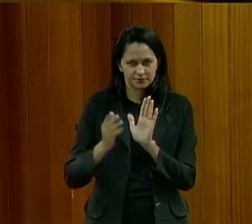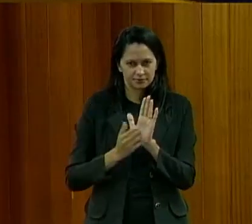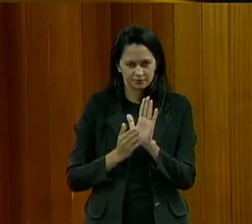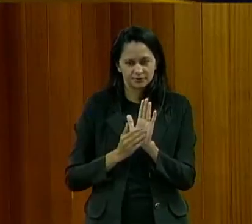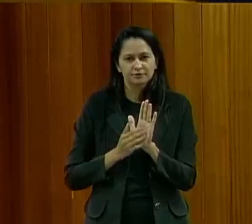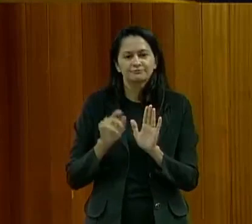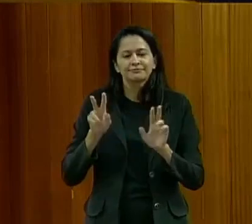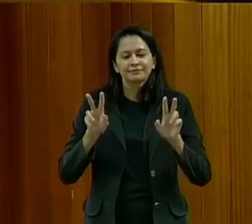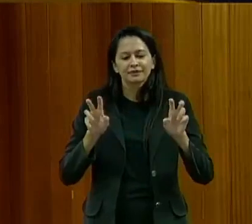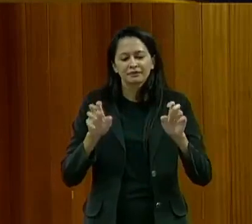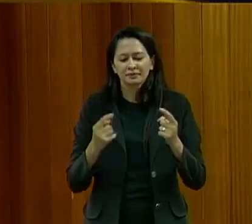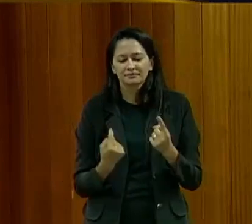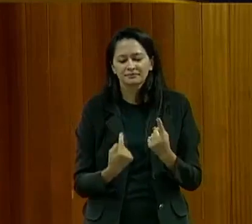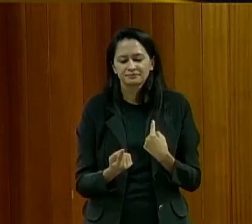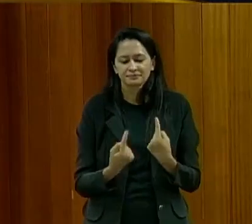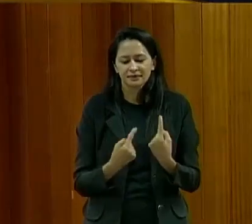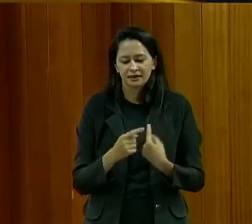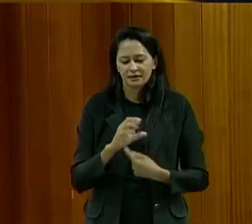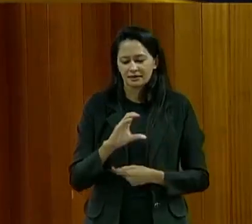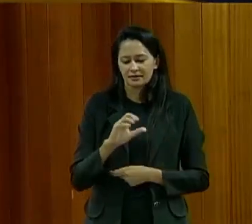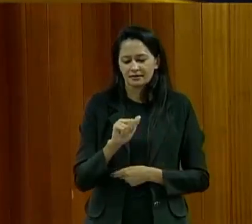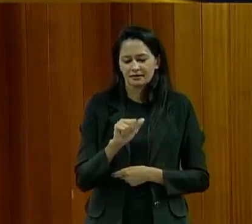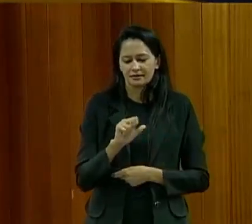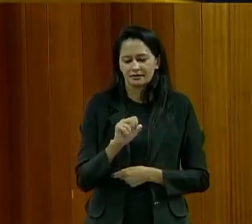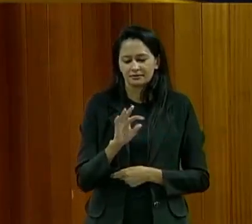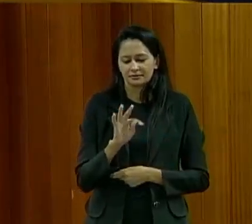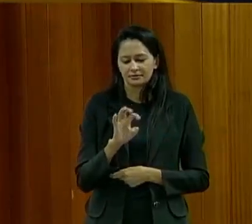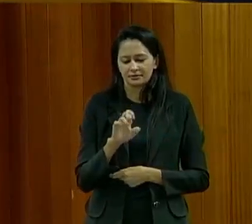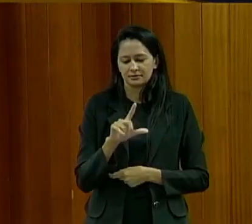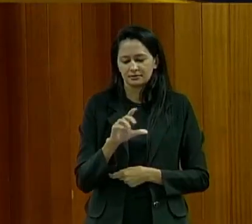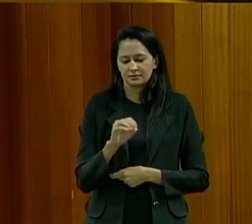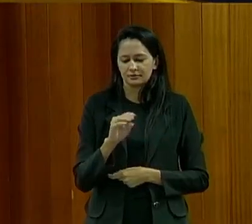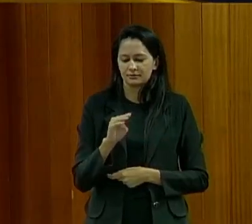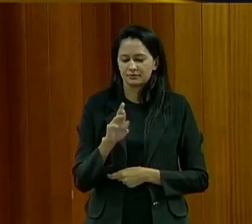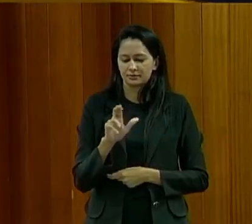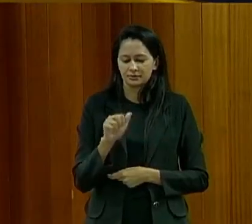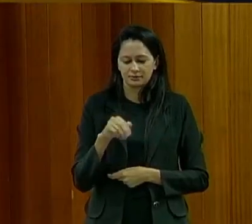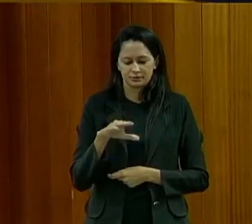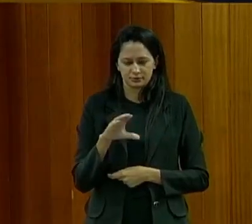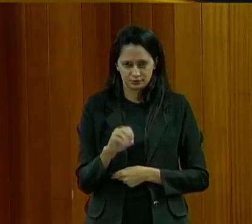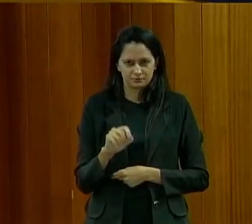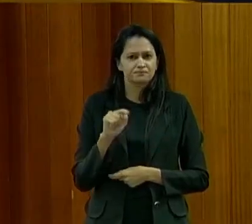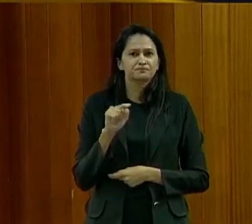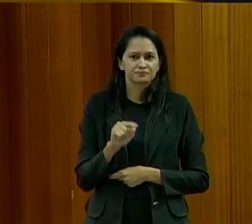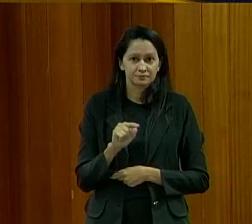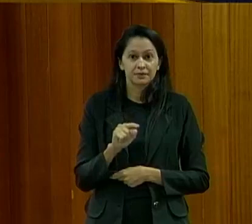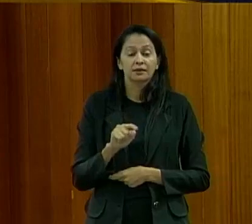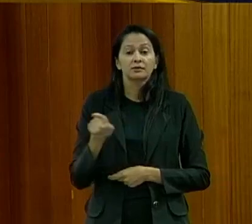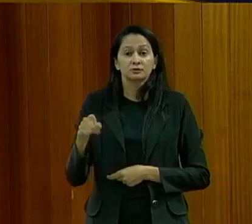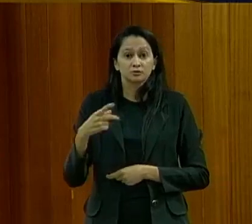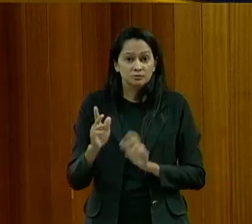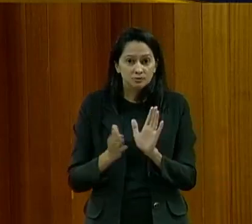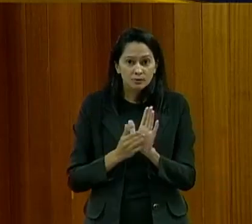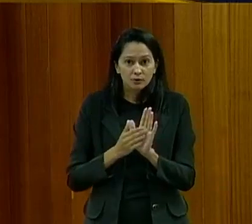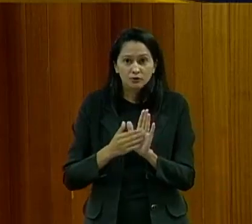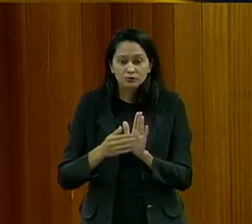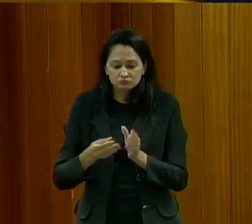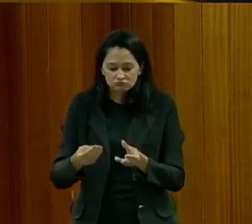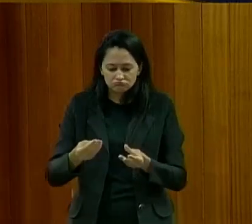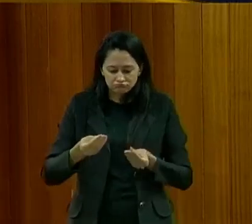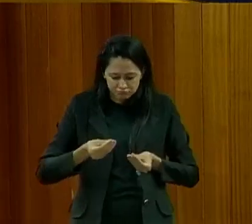no momento em que o projeto chegou na comissão, ele foi colocado em pauta. No momento que chegou na comissão, ele foi colocado em